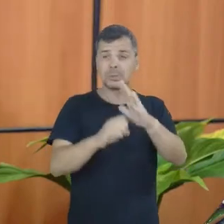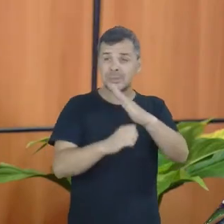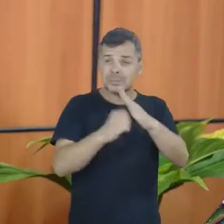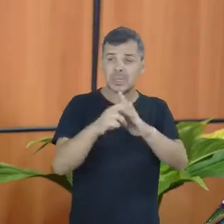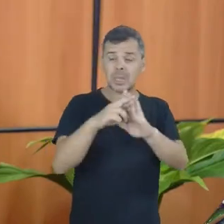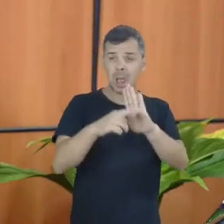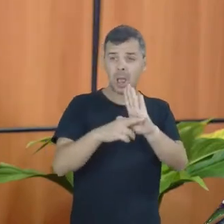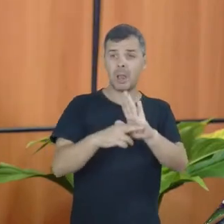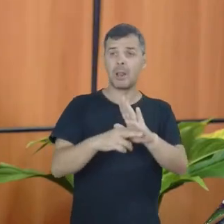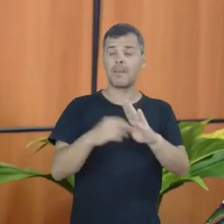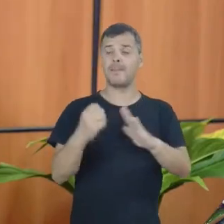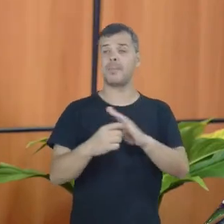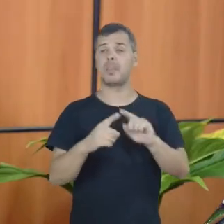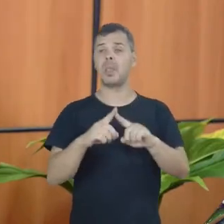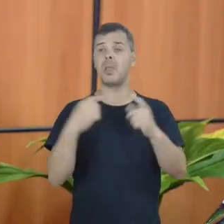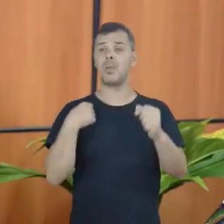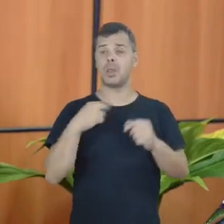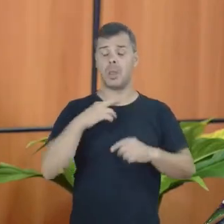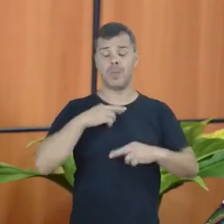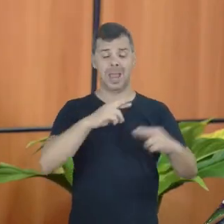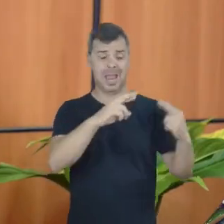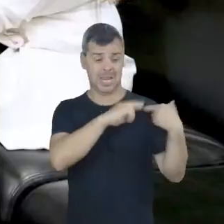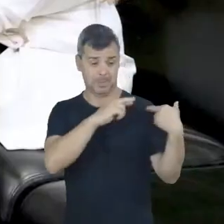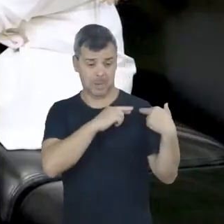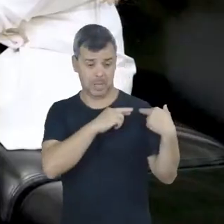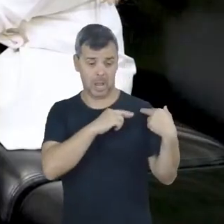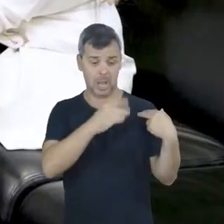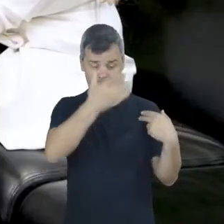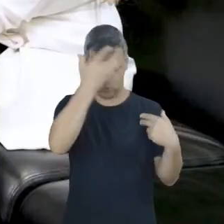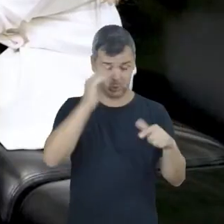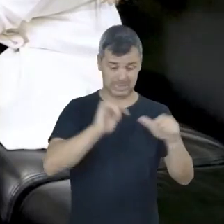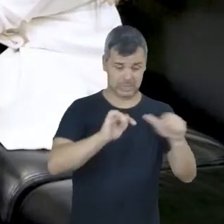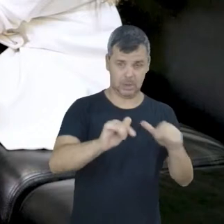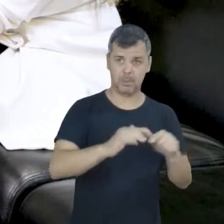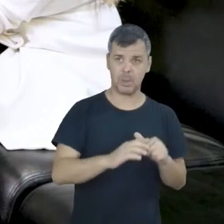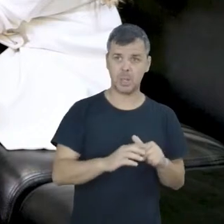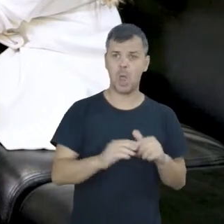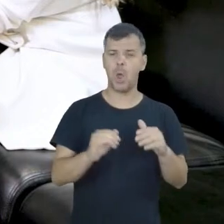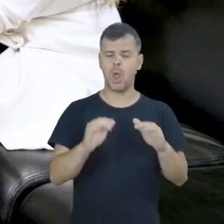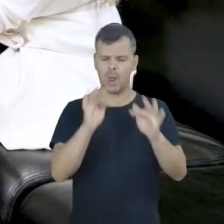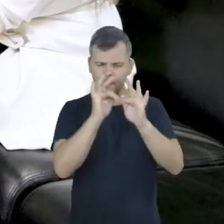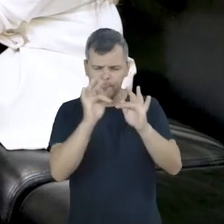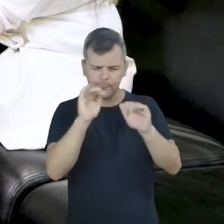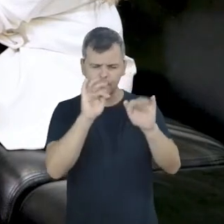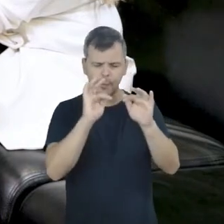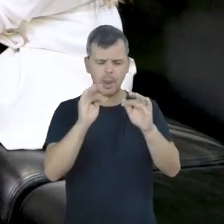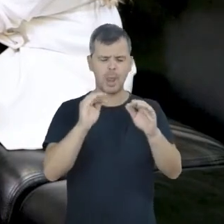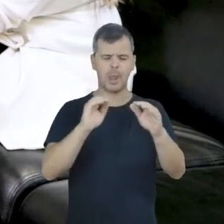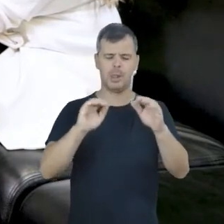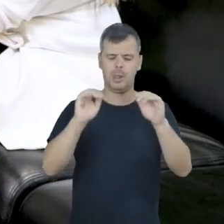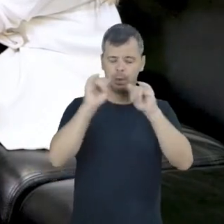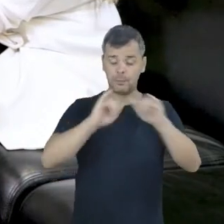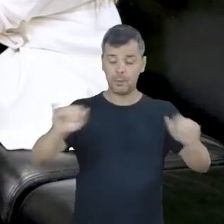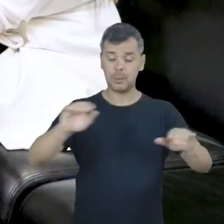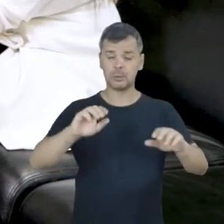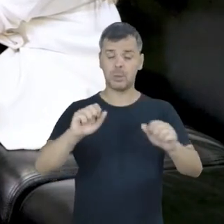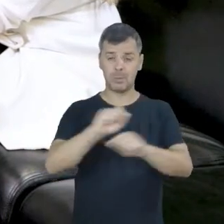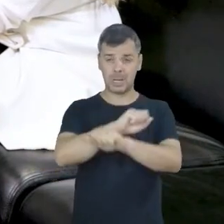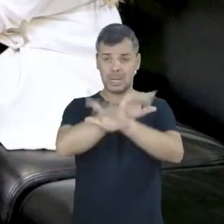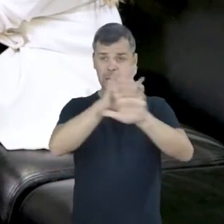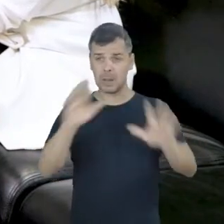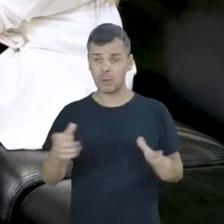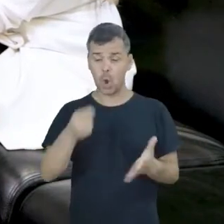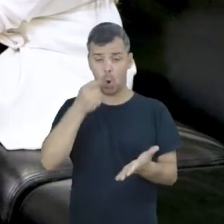às empresas para respeitar os trabalhadores. Na informação, na transparência, ele